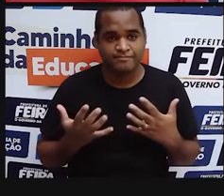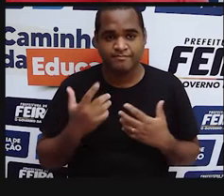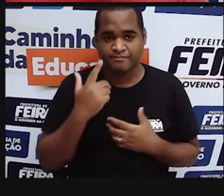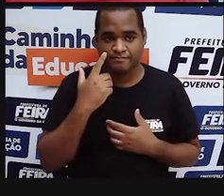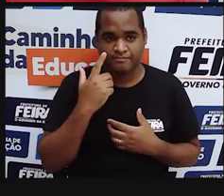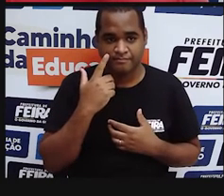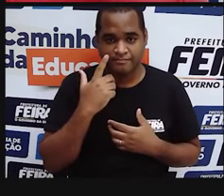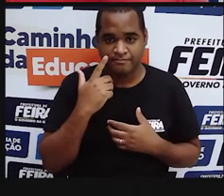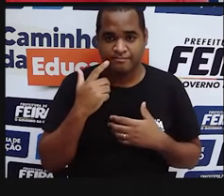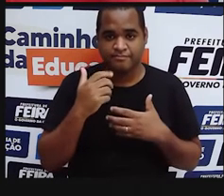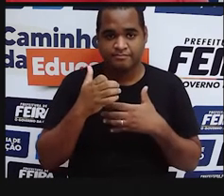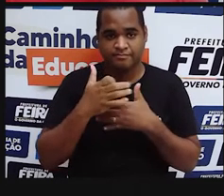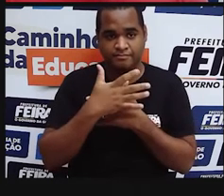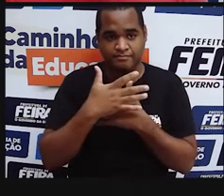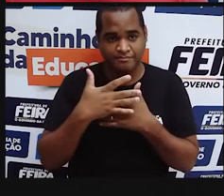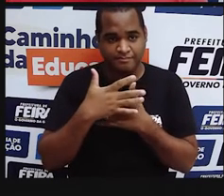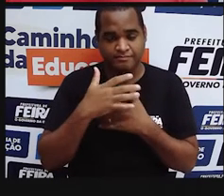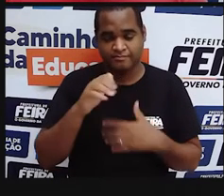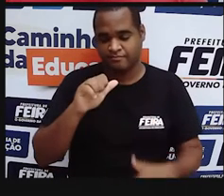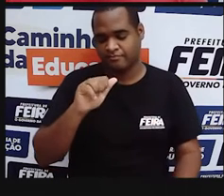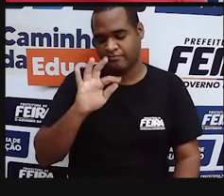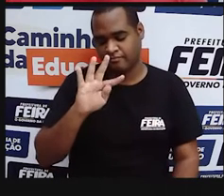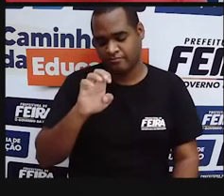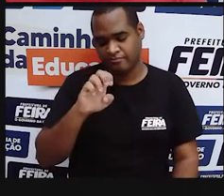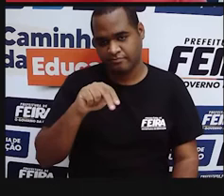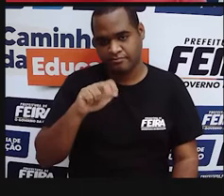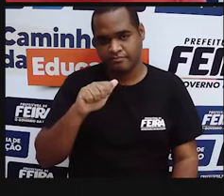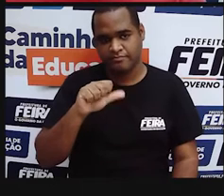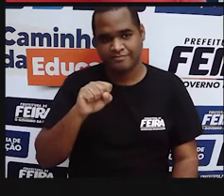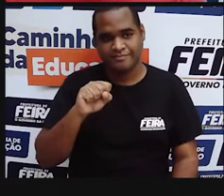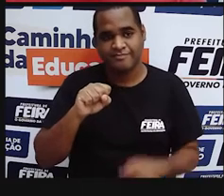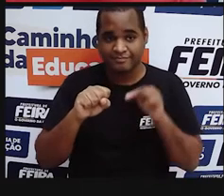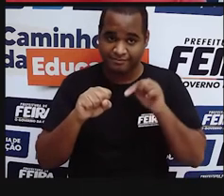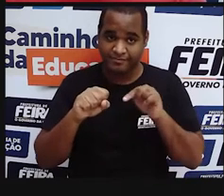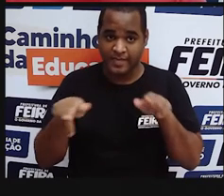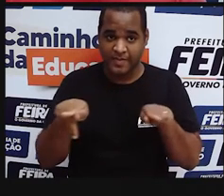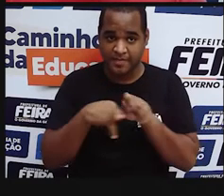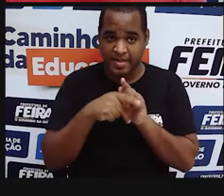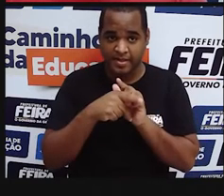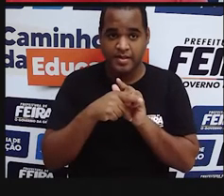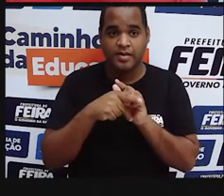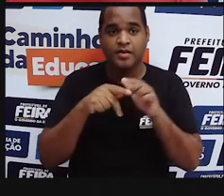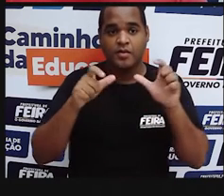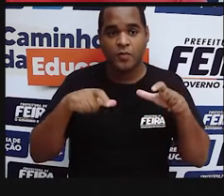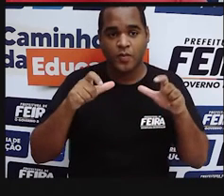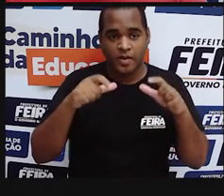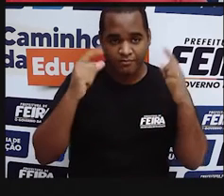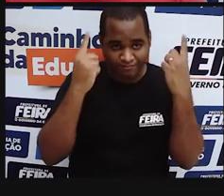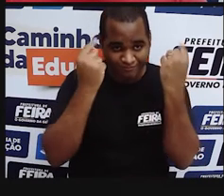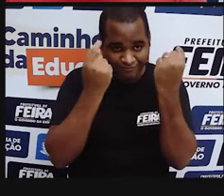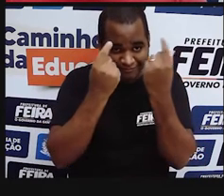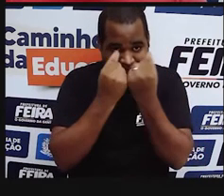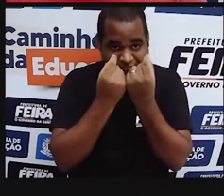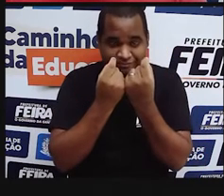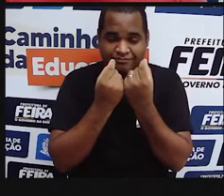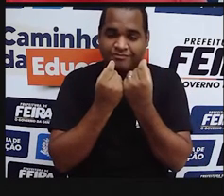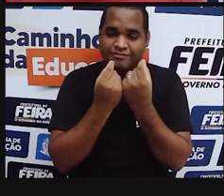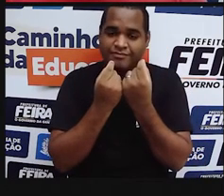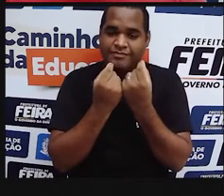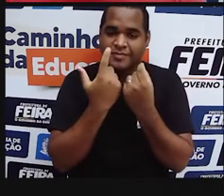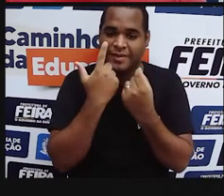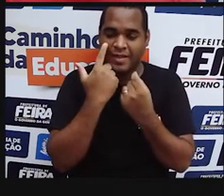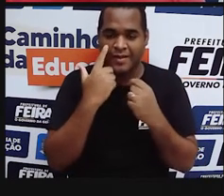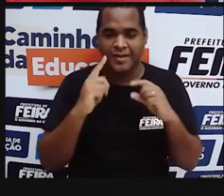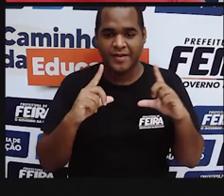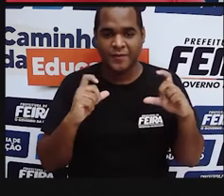Pois bem, está aí a cidade de Atenas, né? Bonita, muito bonita.